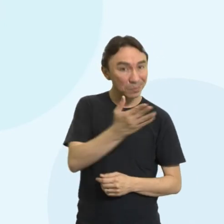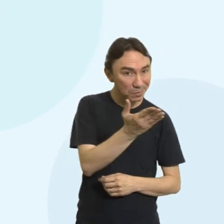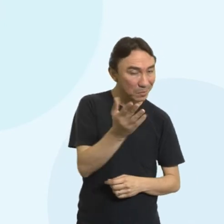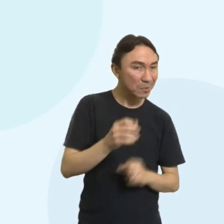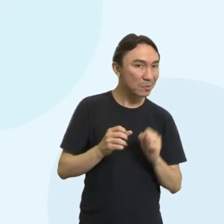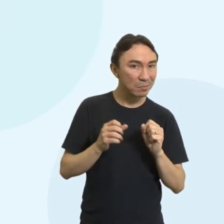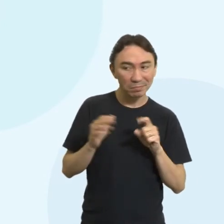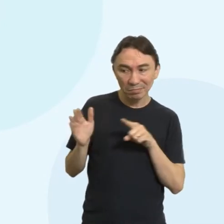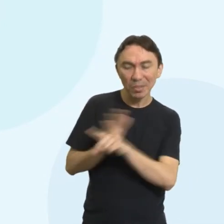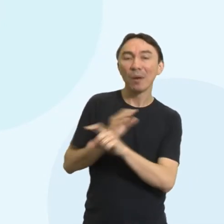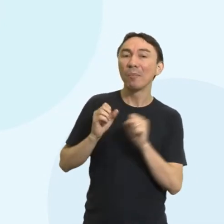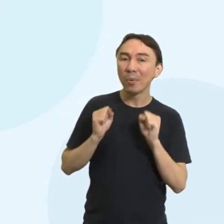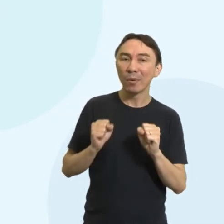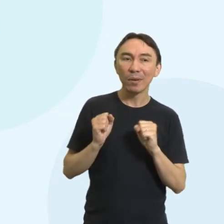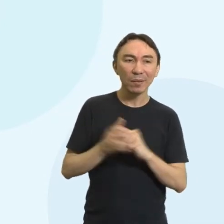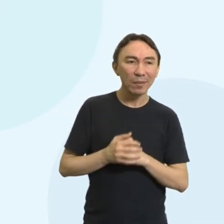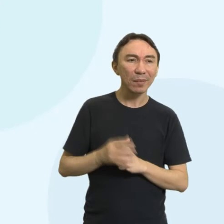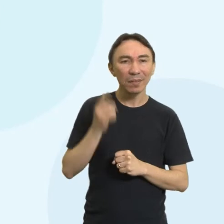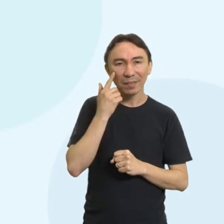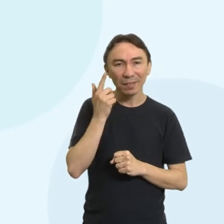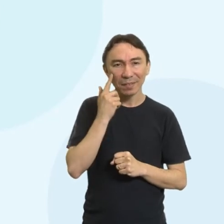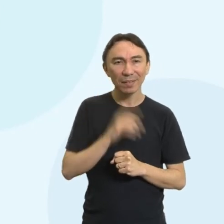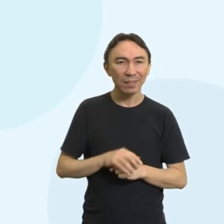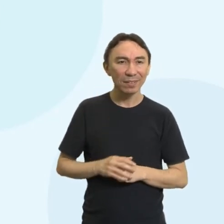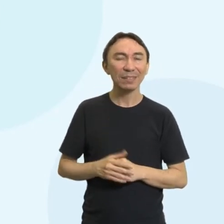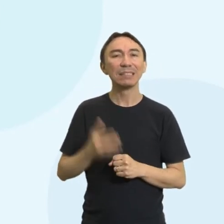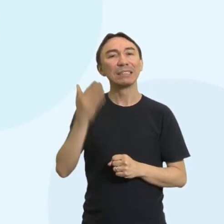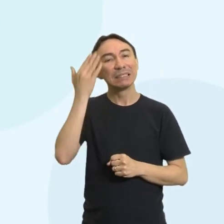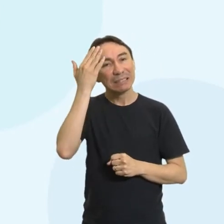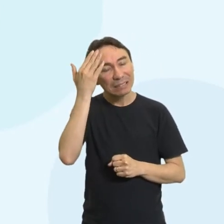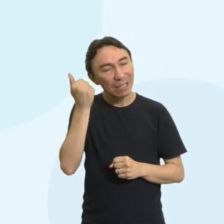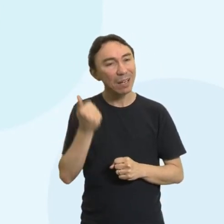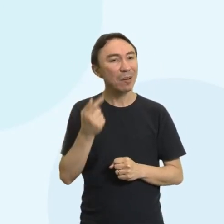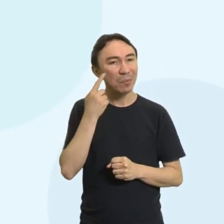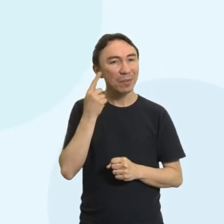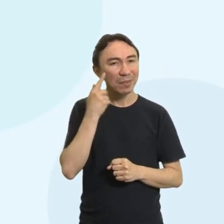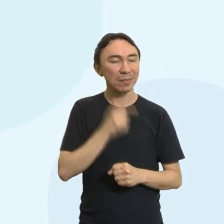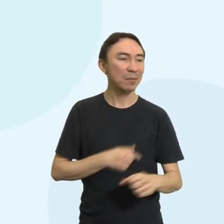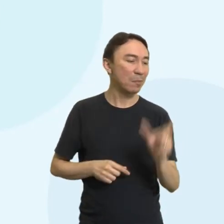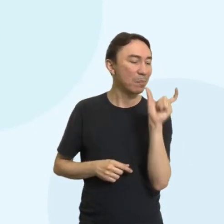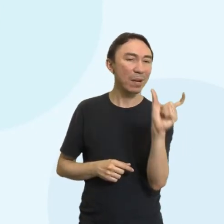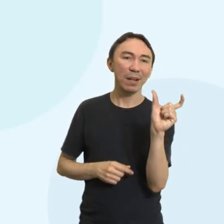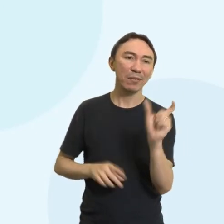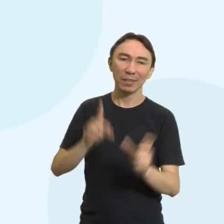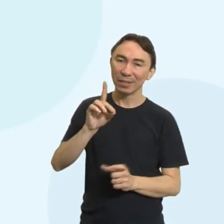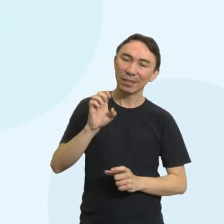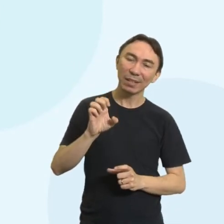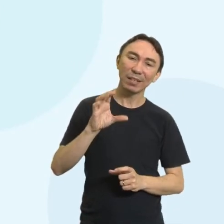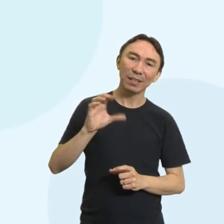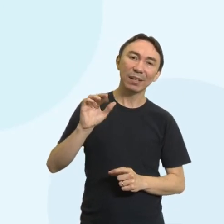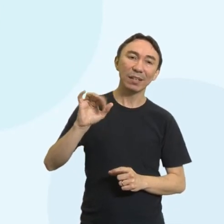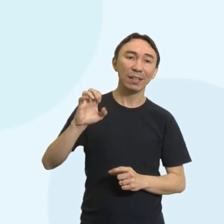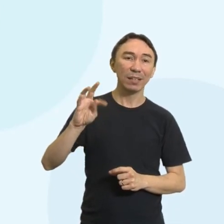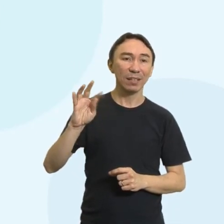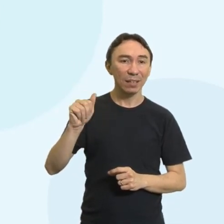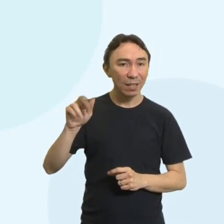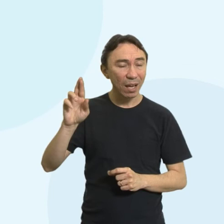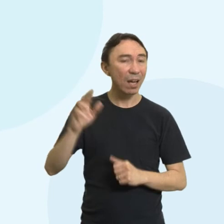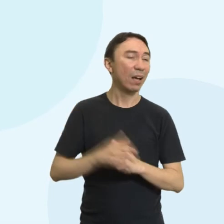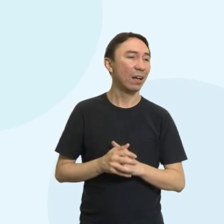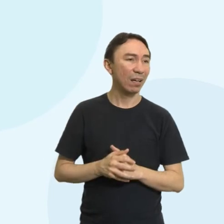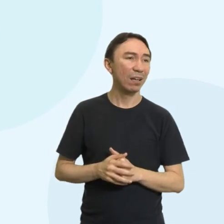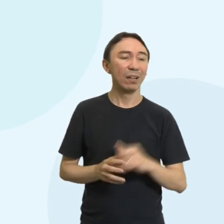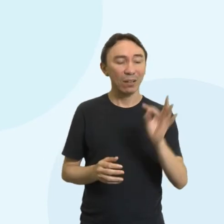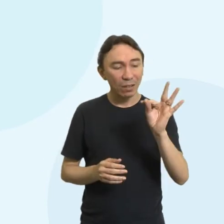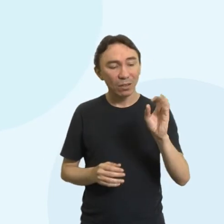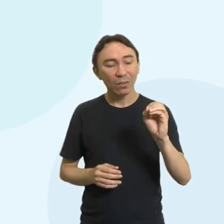que significam as palavras? Se eles sabem o significado das palavras decretar, tolo, né? Qual